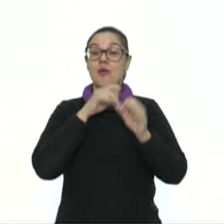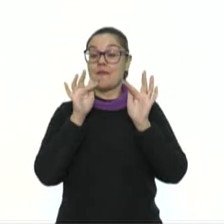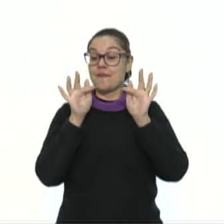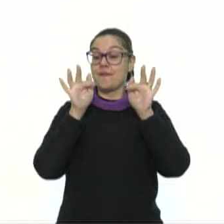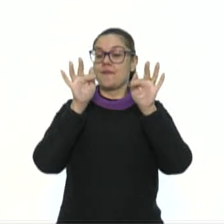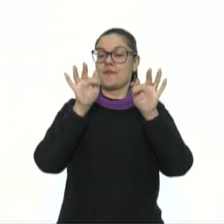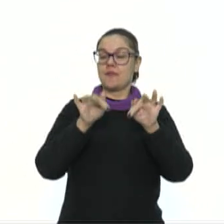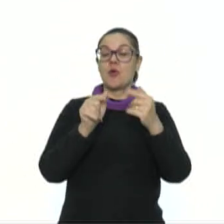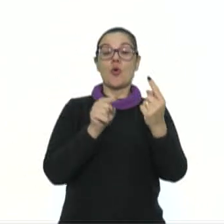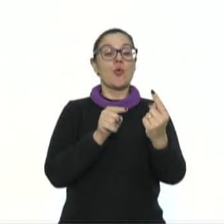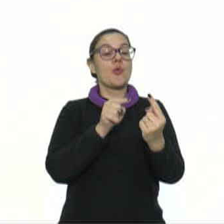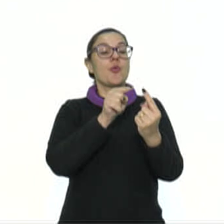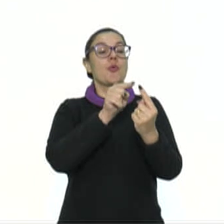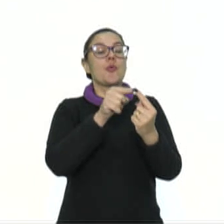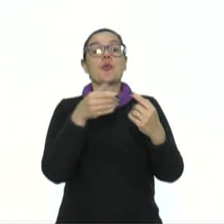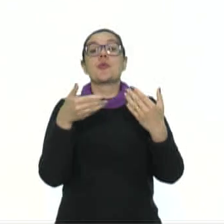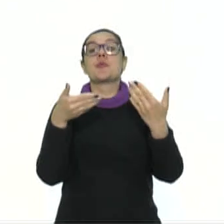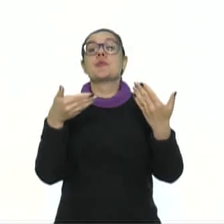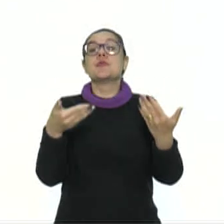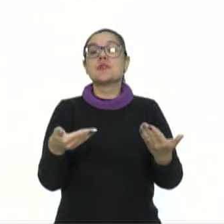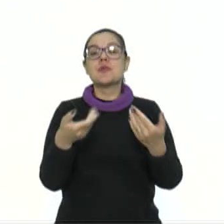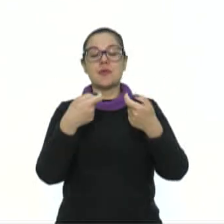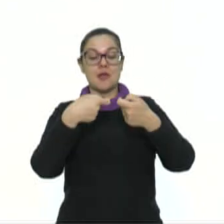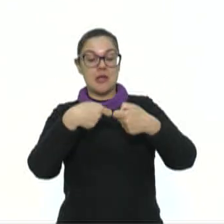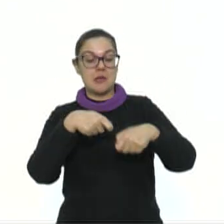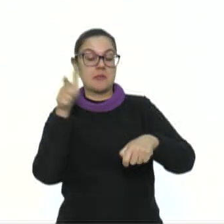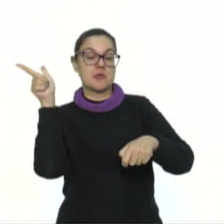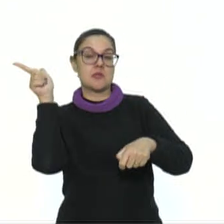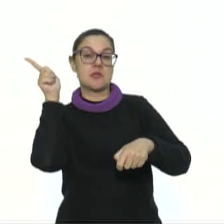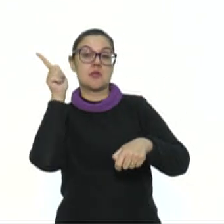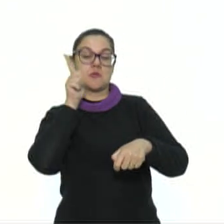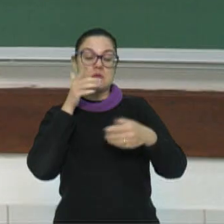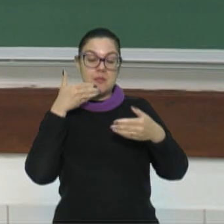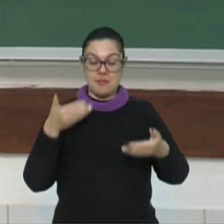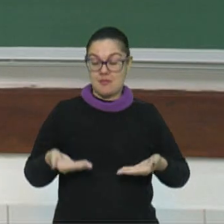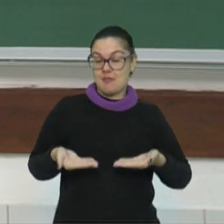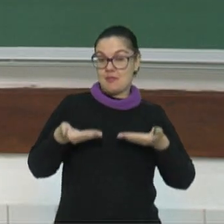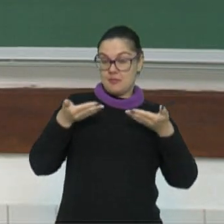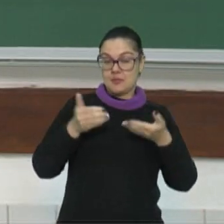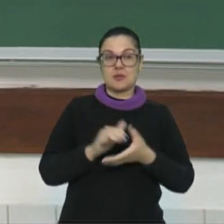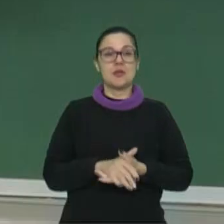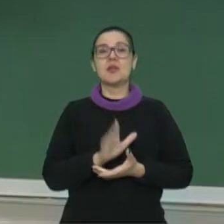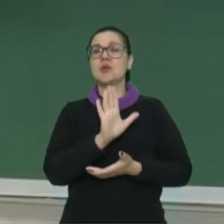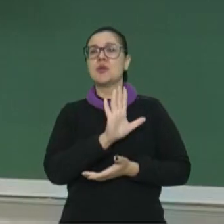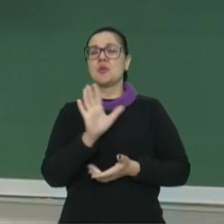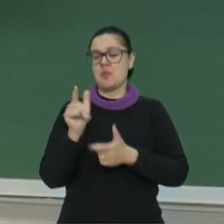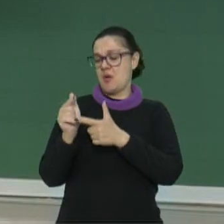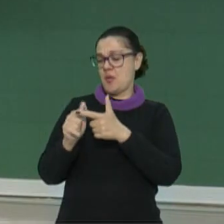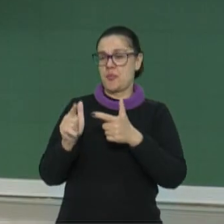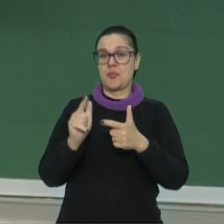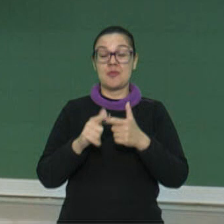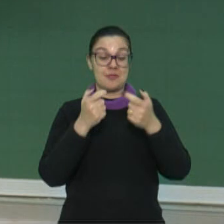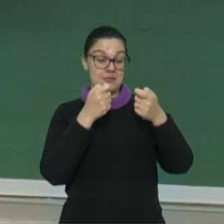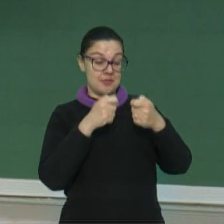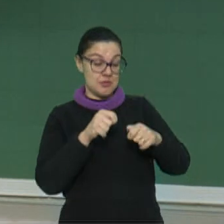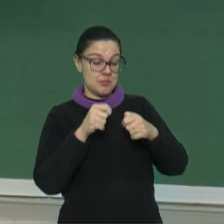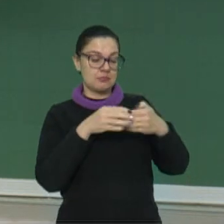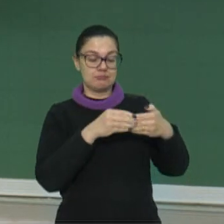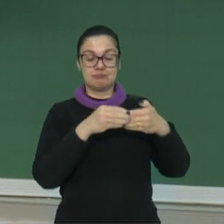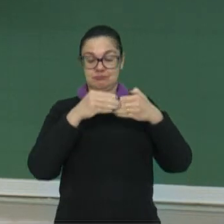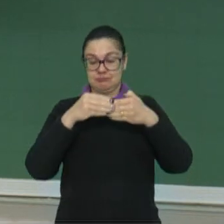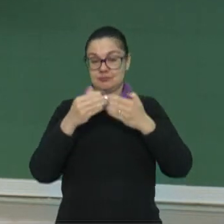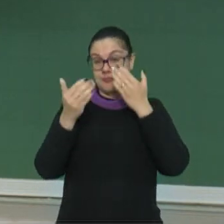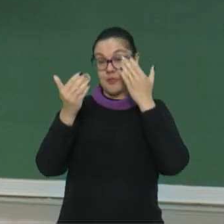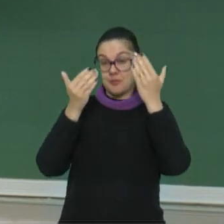finalidade. Para quê? Com o objetivo que ele consiga potencializar, gente. Não é problema nenhum a gente precisar de um atendimento,